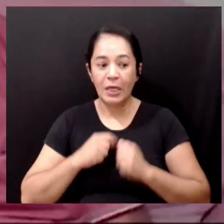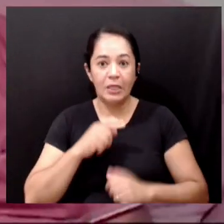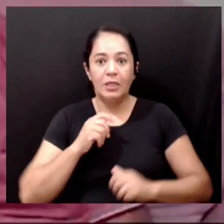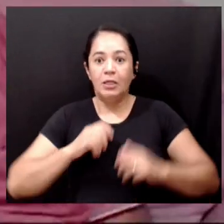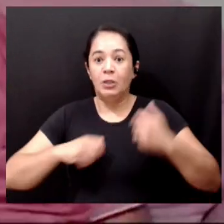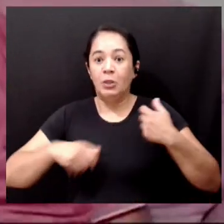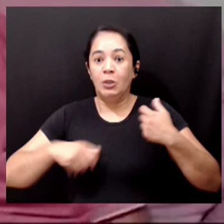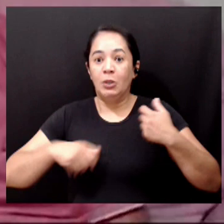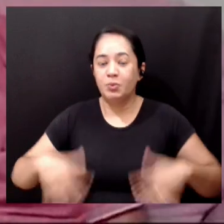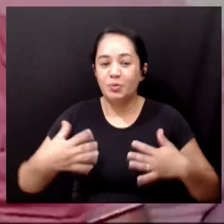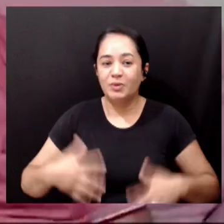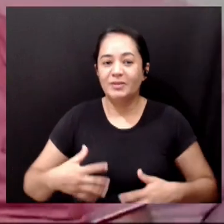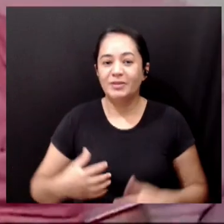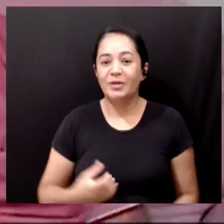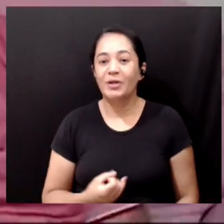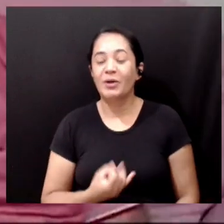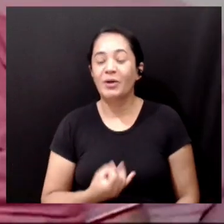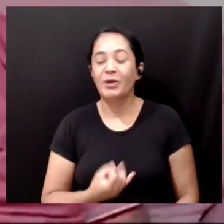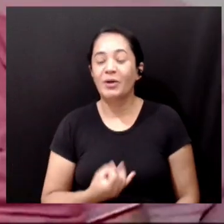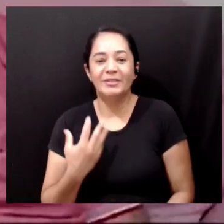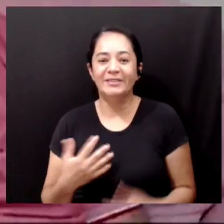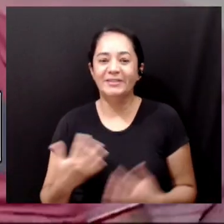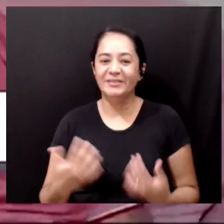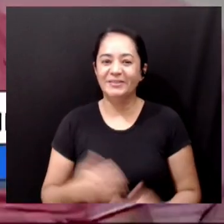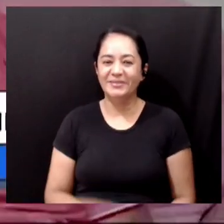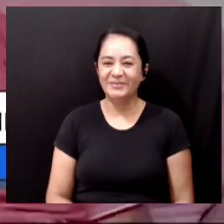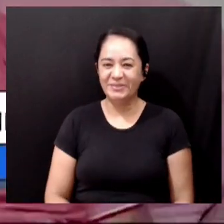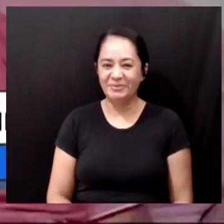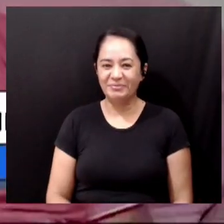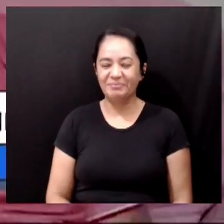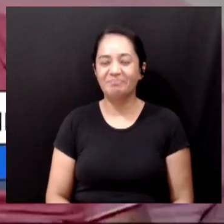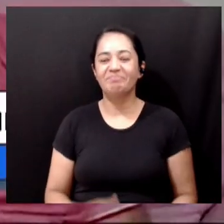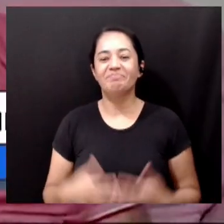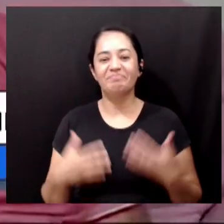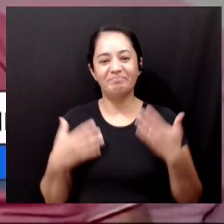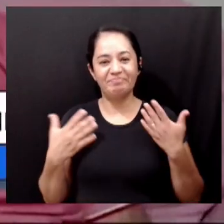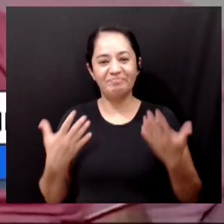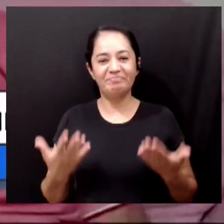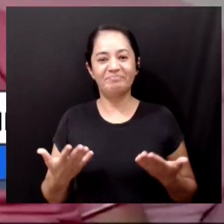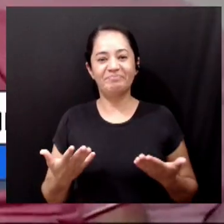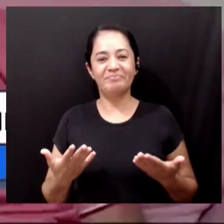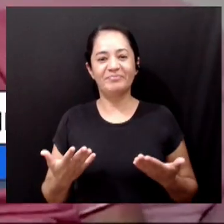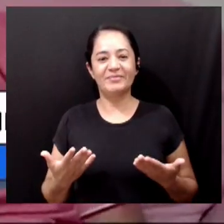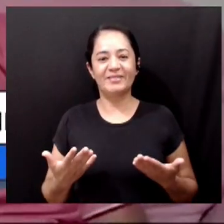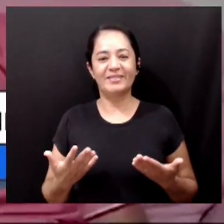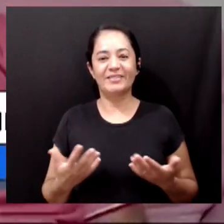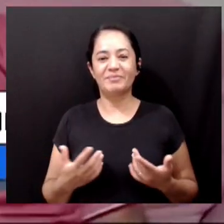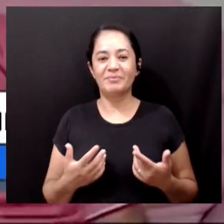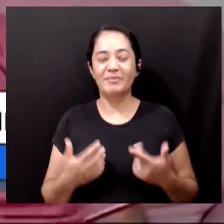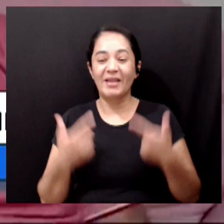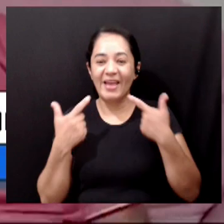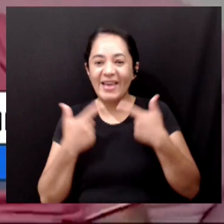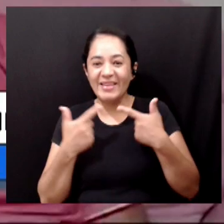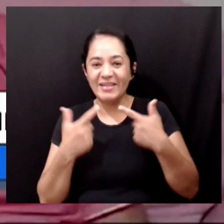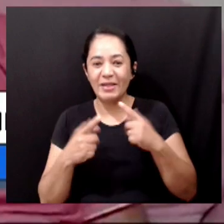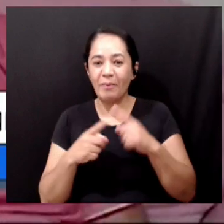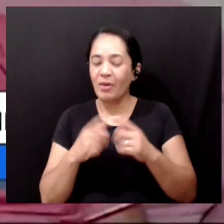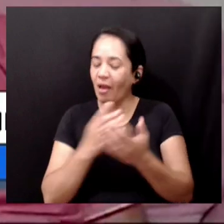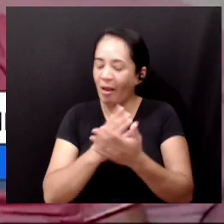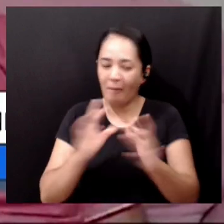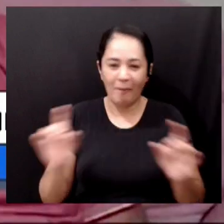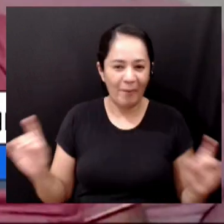quantos minutos chegou. Cheguei. E aí, é risada, né? Porque tudo passou e acabou bem. E